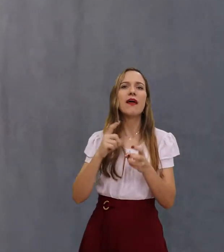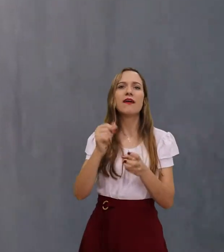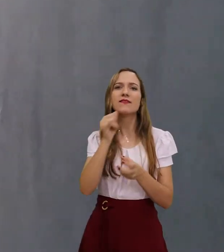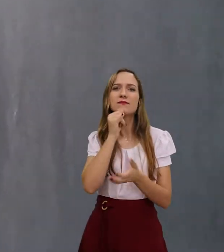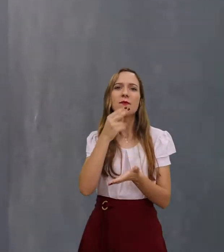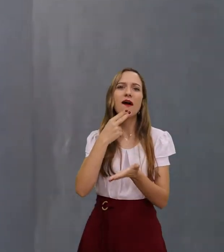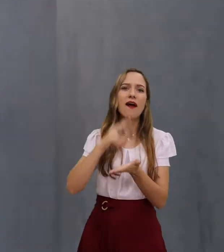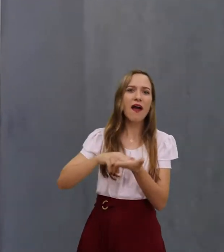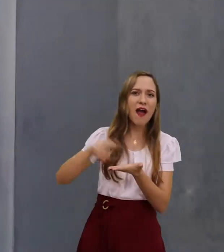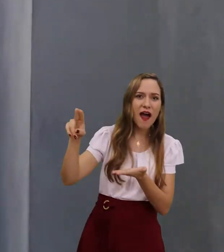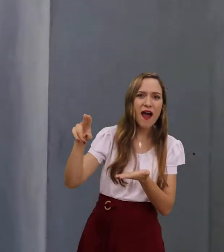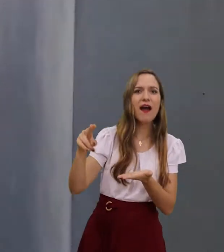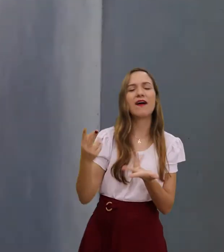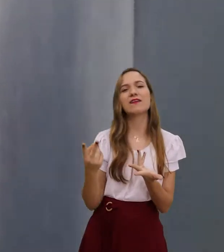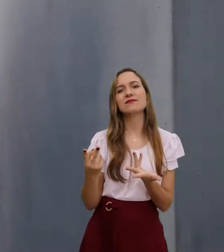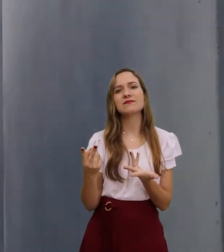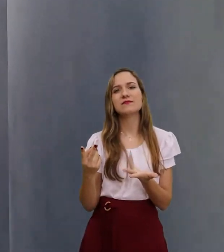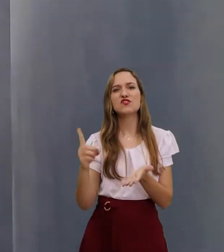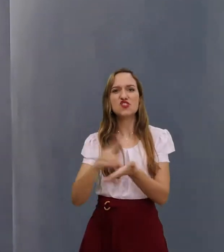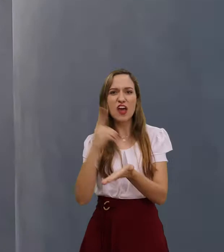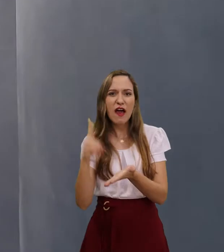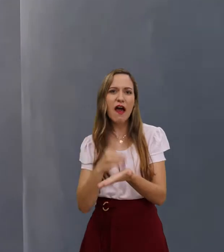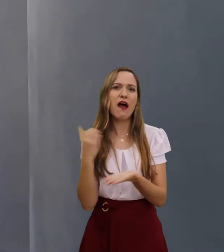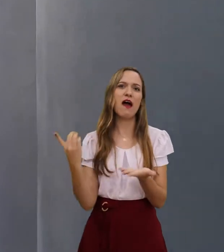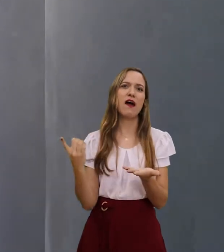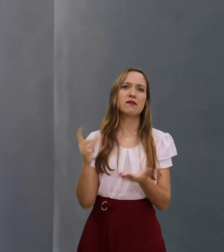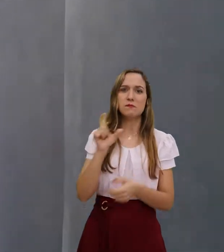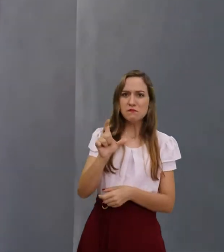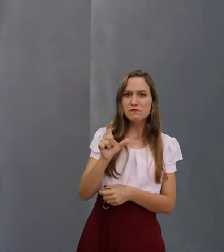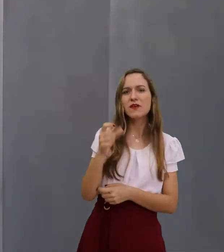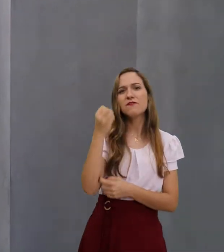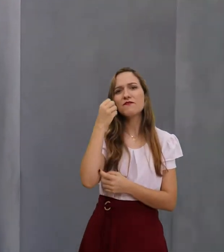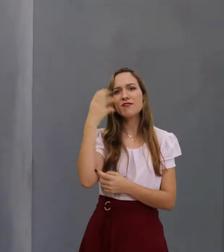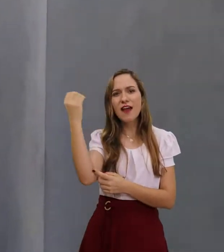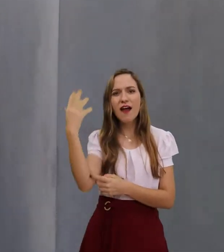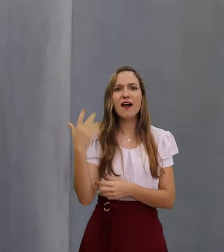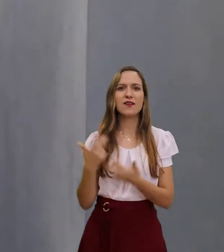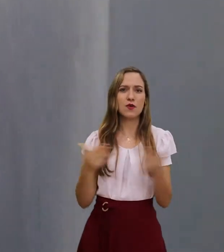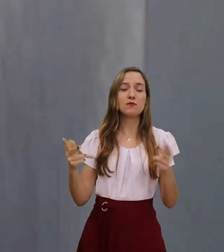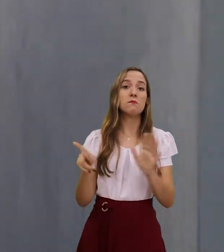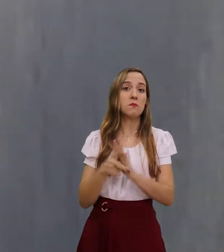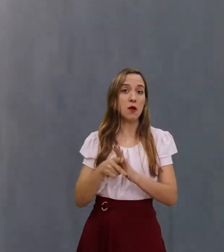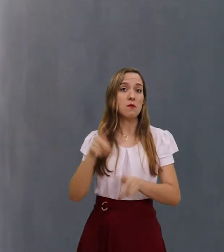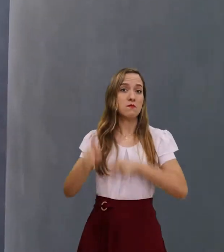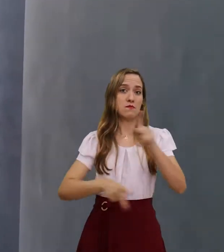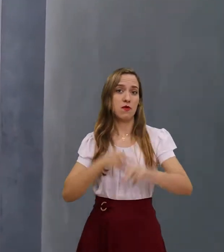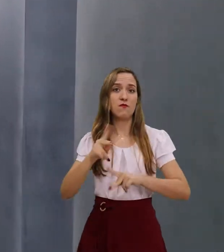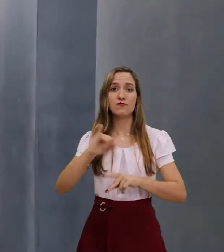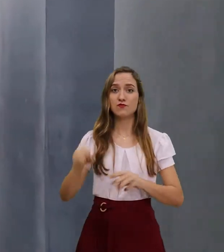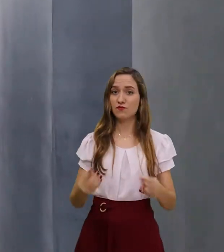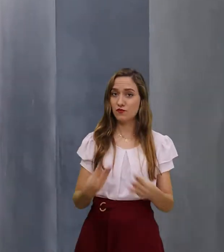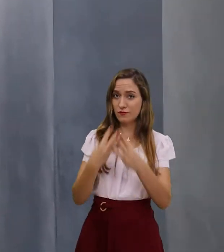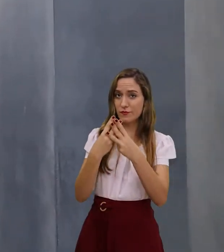cartinhas, diários e passaportes de judeus que